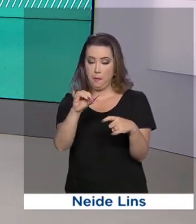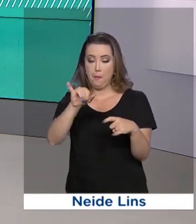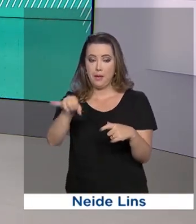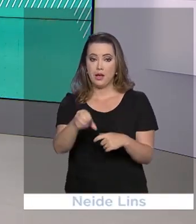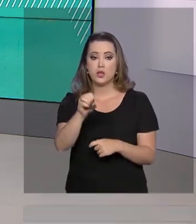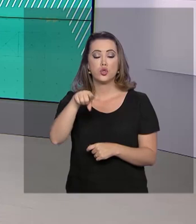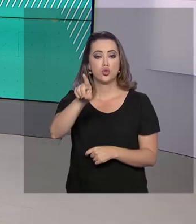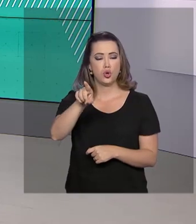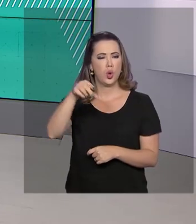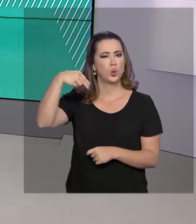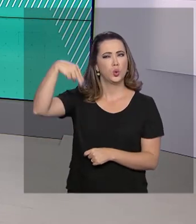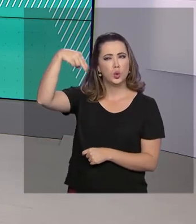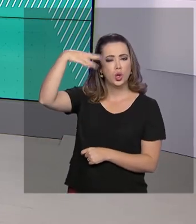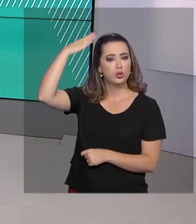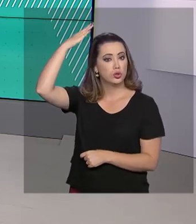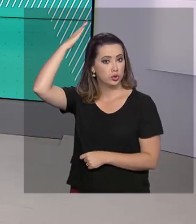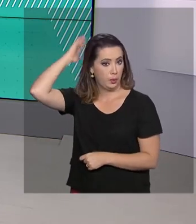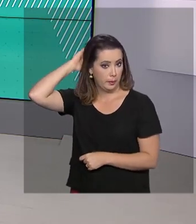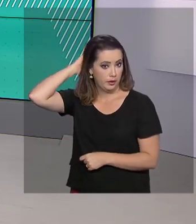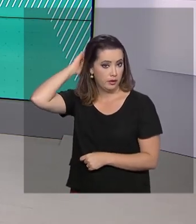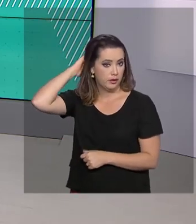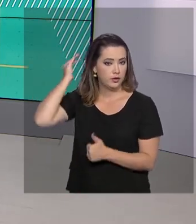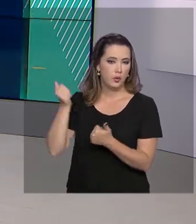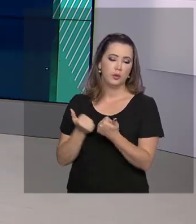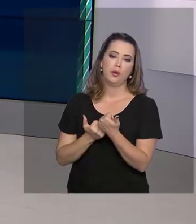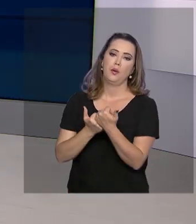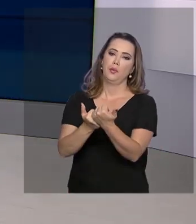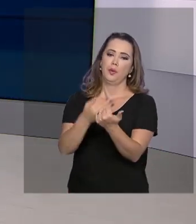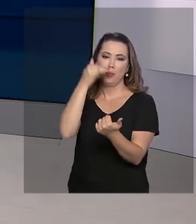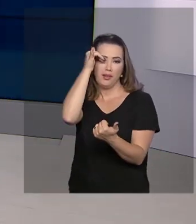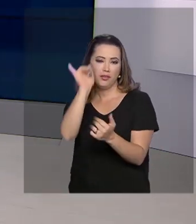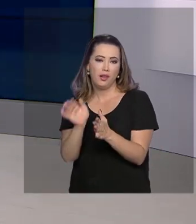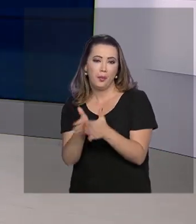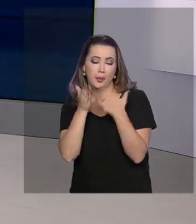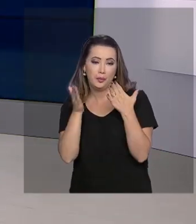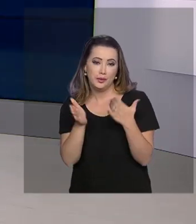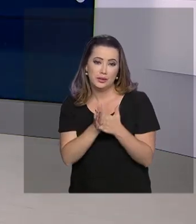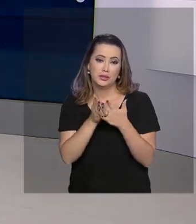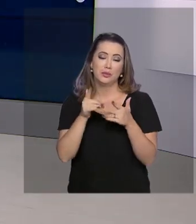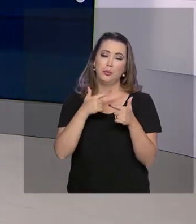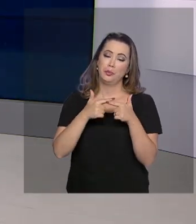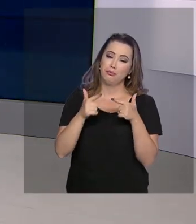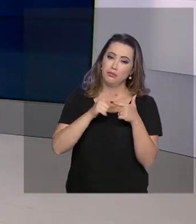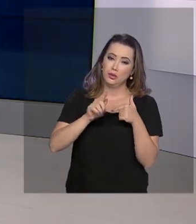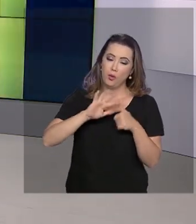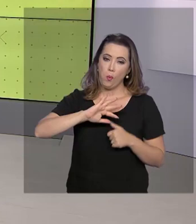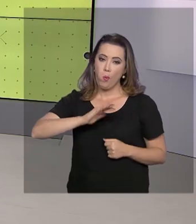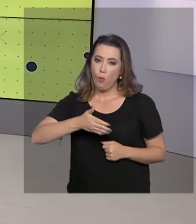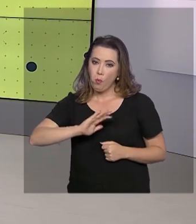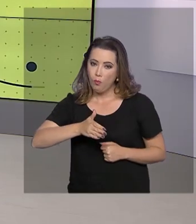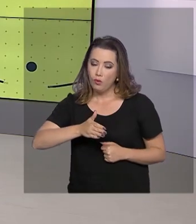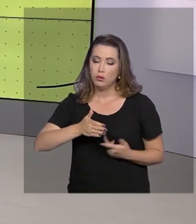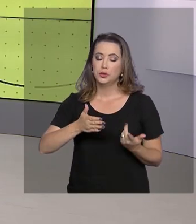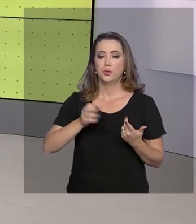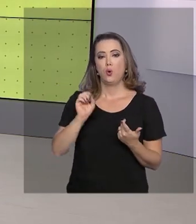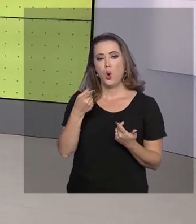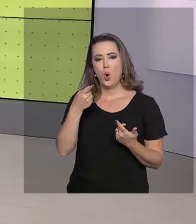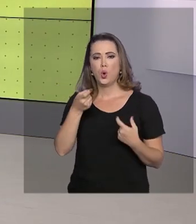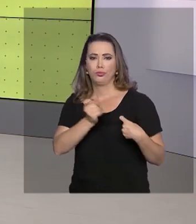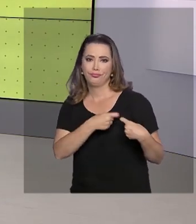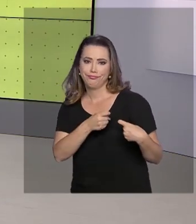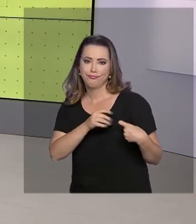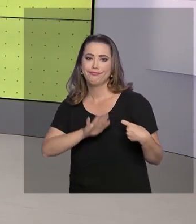no norte do pará vão receber um reforço no combate à pobreza e exploração sexual de crianças e outras violações de